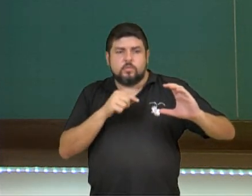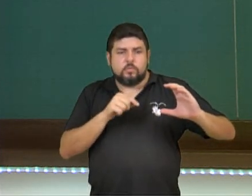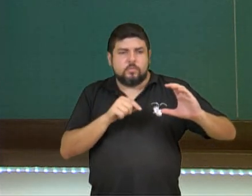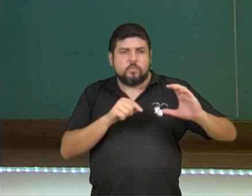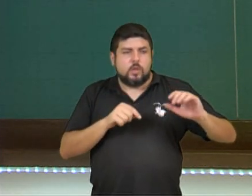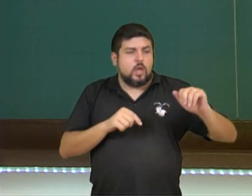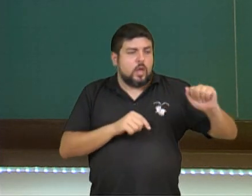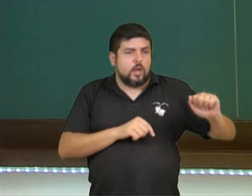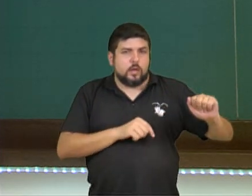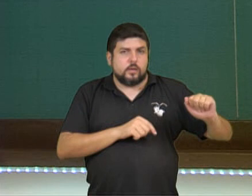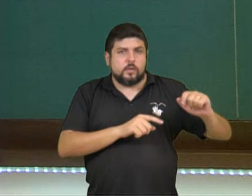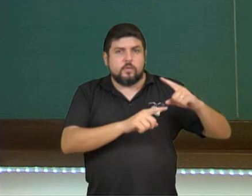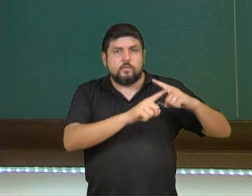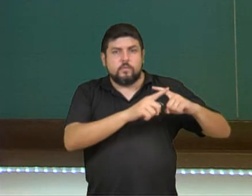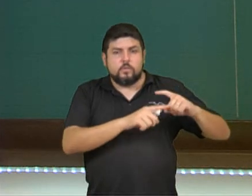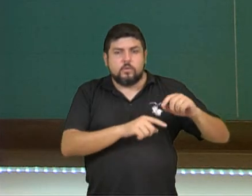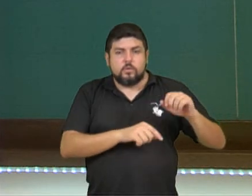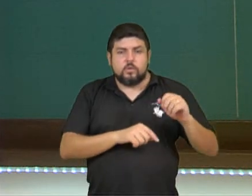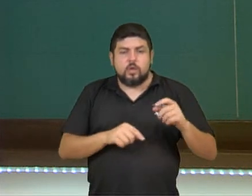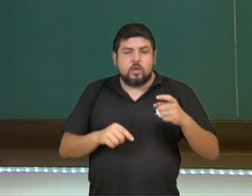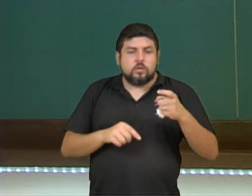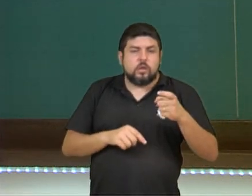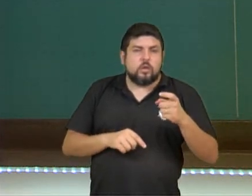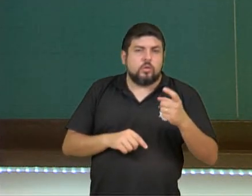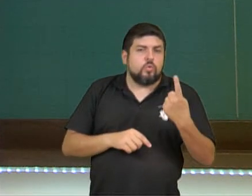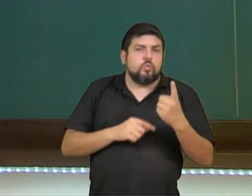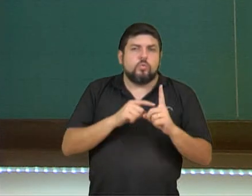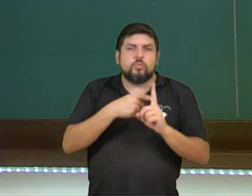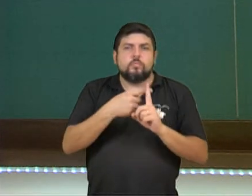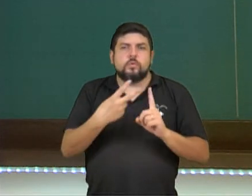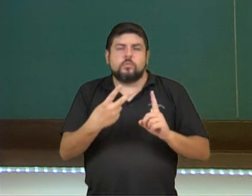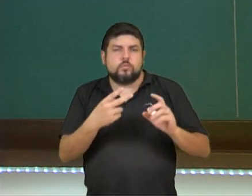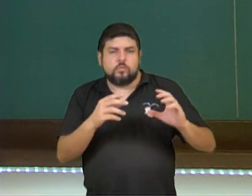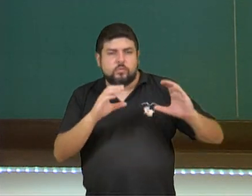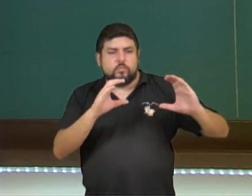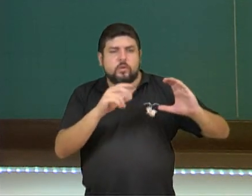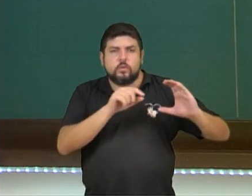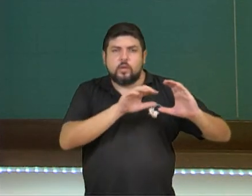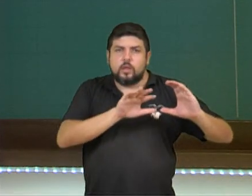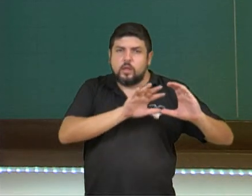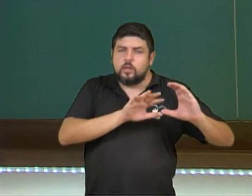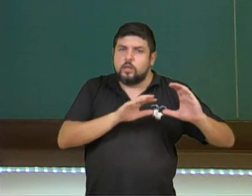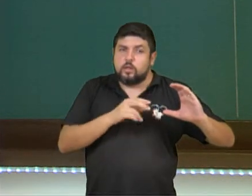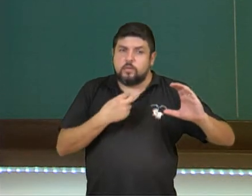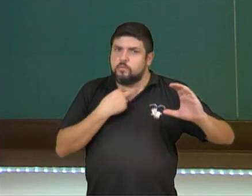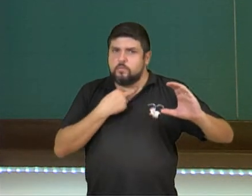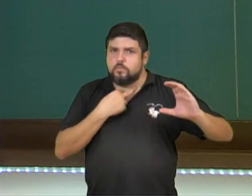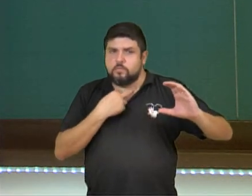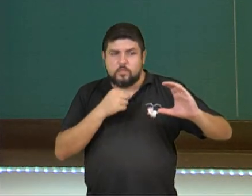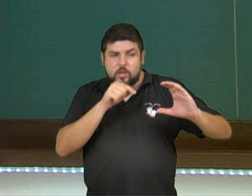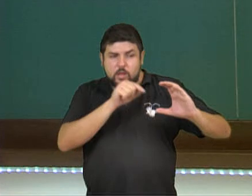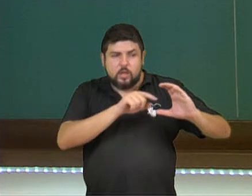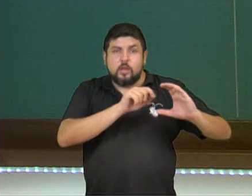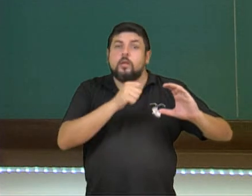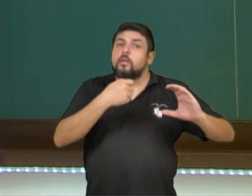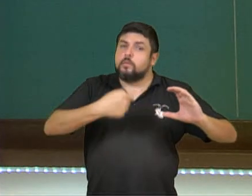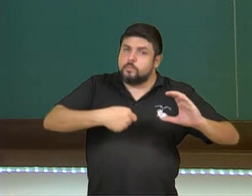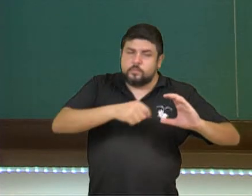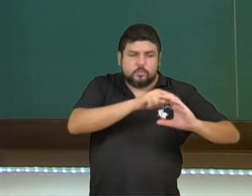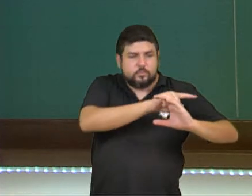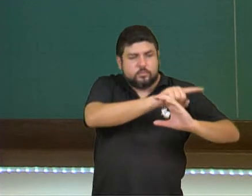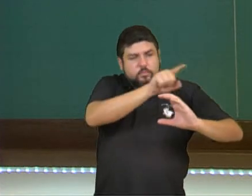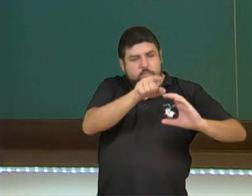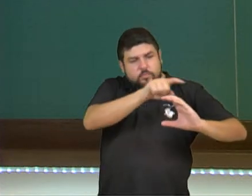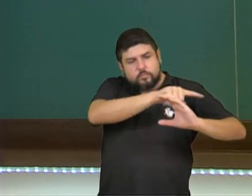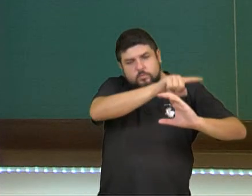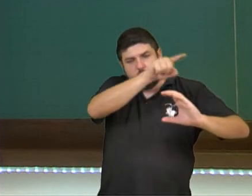A vezes essa uma coisa. Pronto, acabou. Então, geralmente não pode, por isso que é bom a gente saber aplicar a propriedade